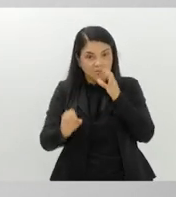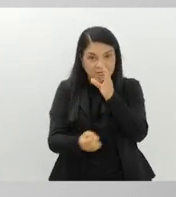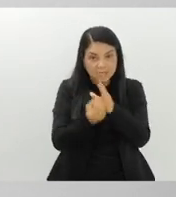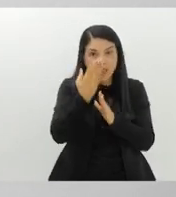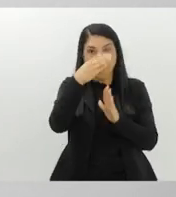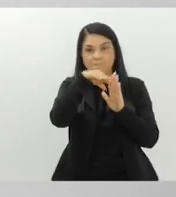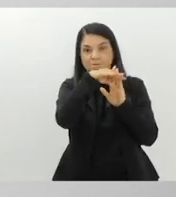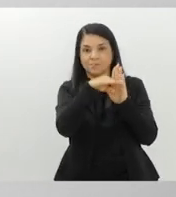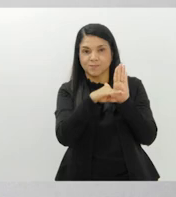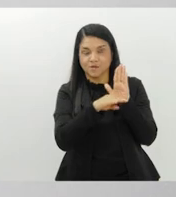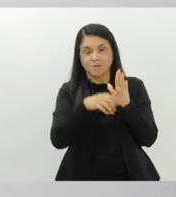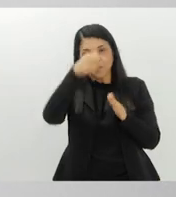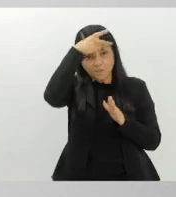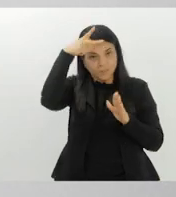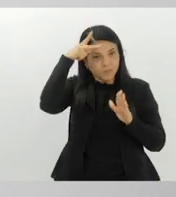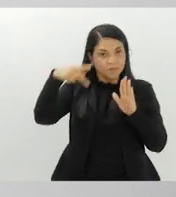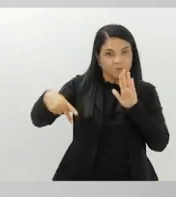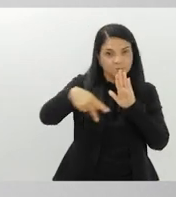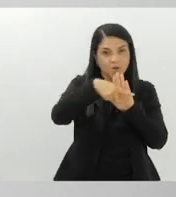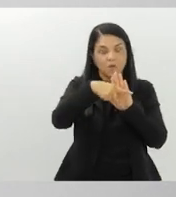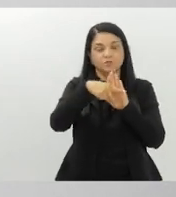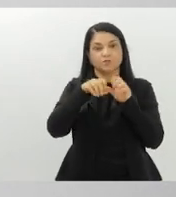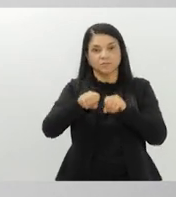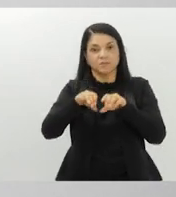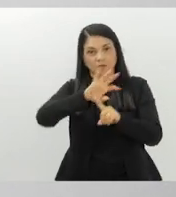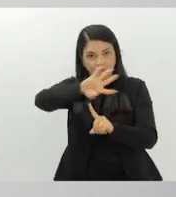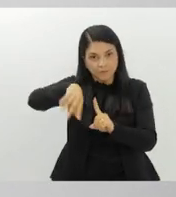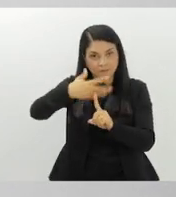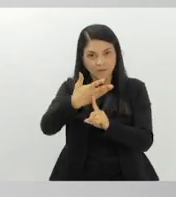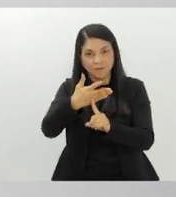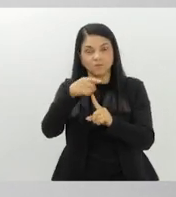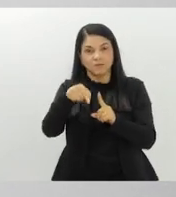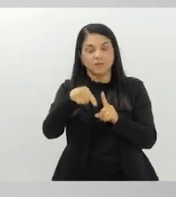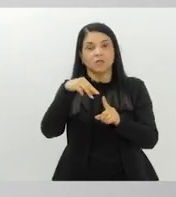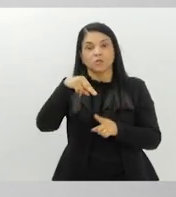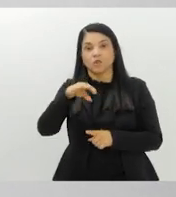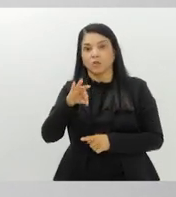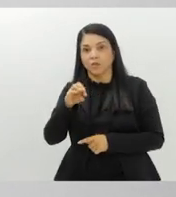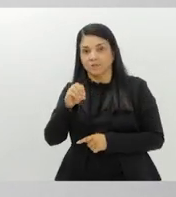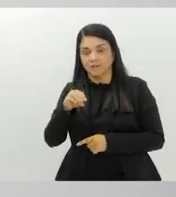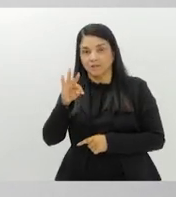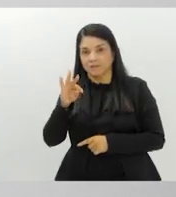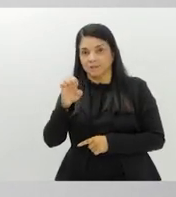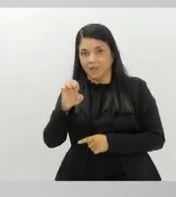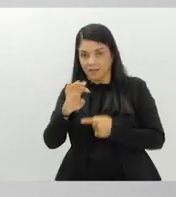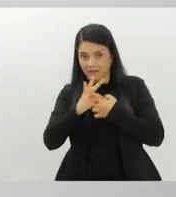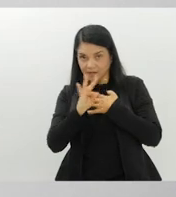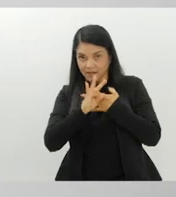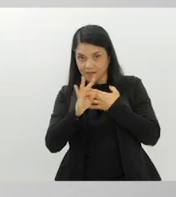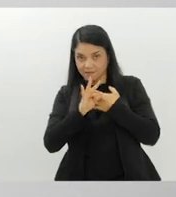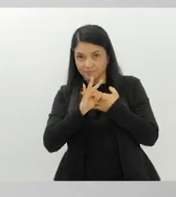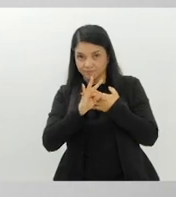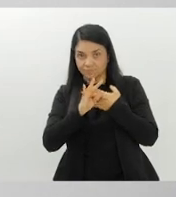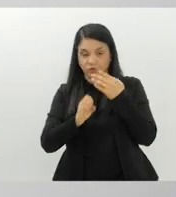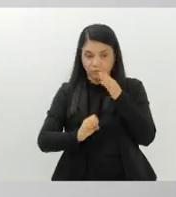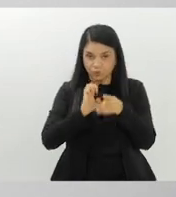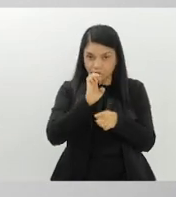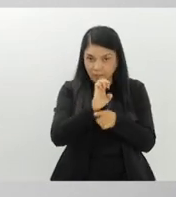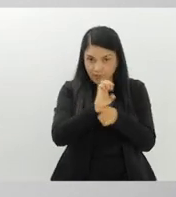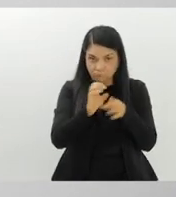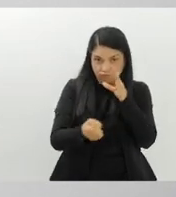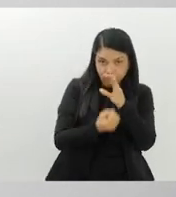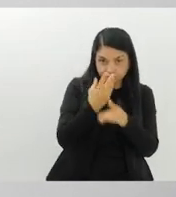programas municipais de educação ambiental. E, na nota técnica que é feita pelo Estado, nós já estamos colocando